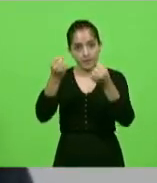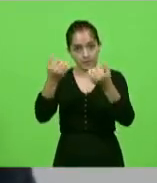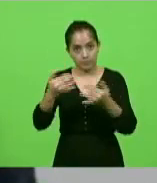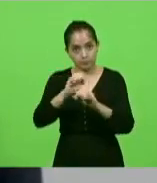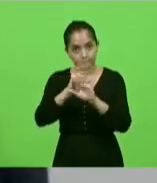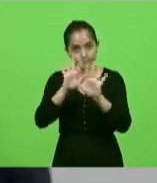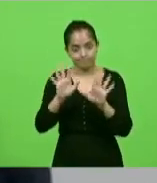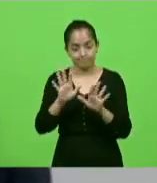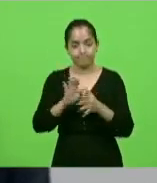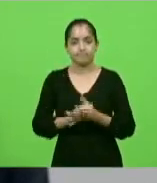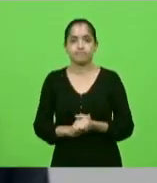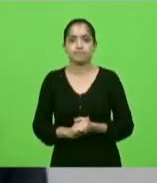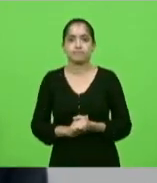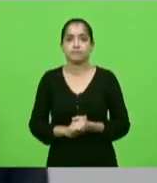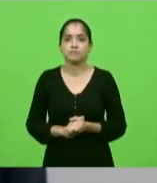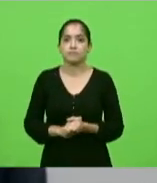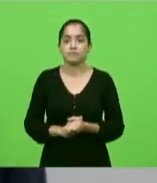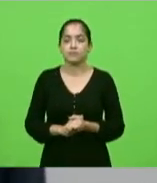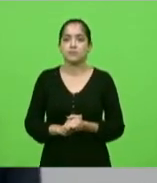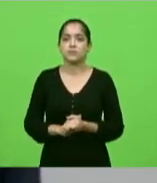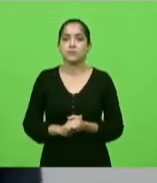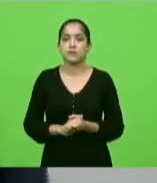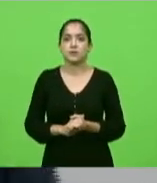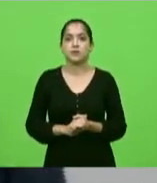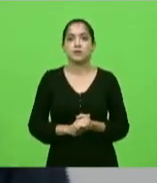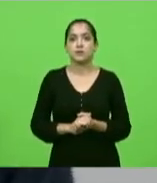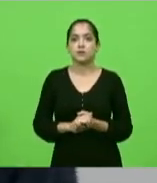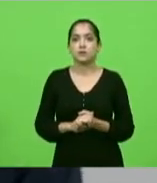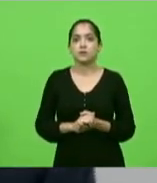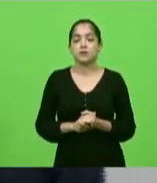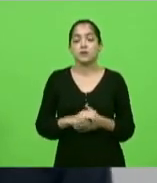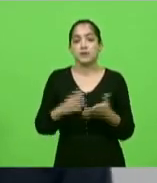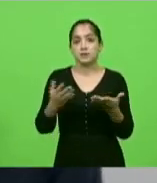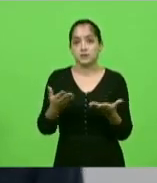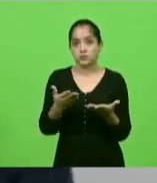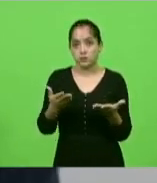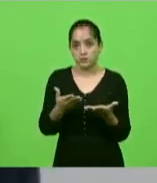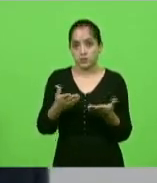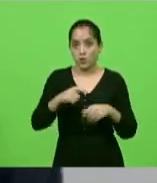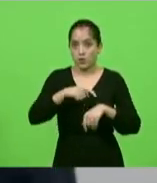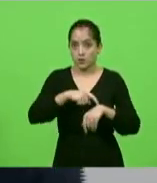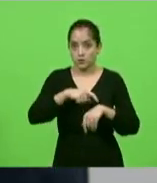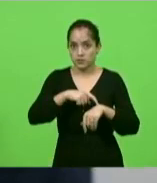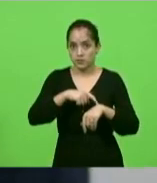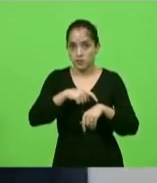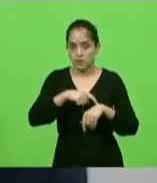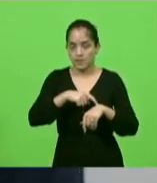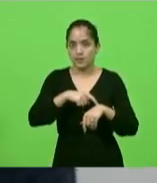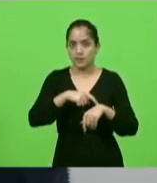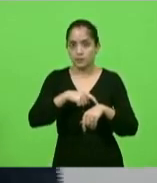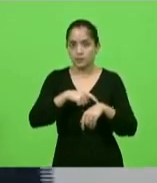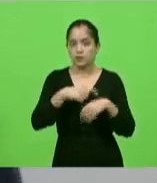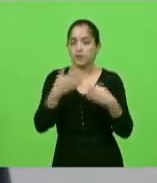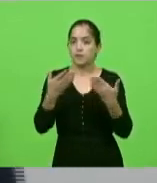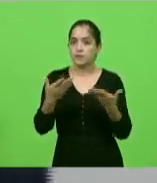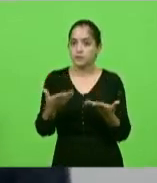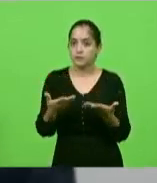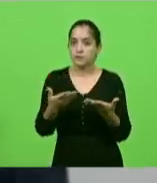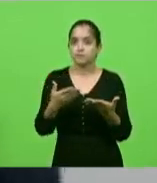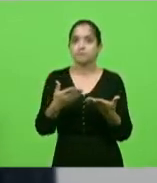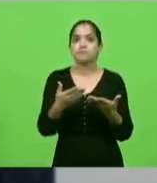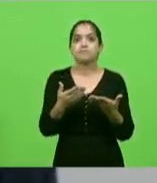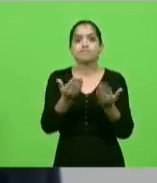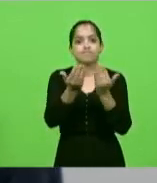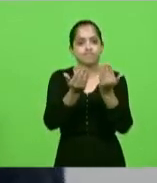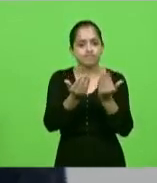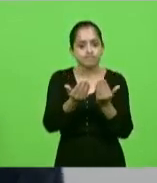todos possam entender. Pois bem, em razão disso, nesse momento, levando em consideração que estamos